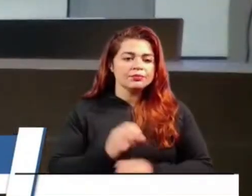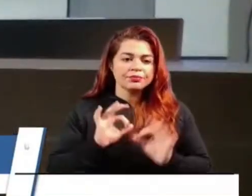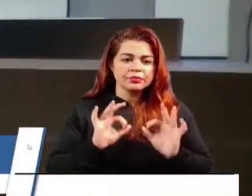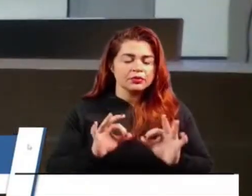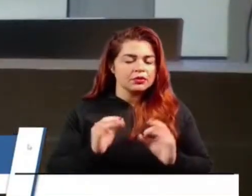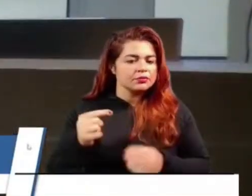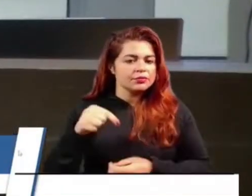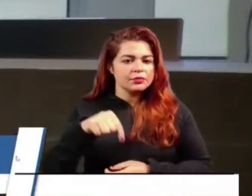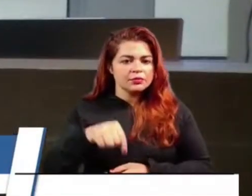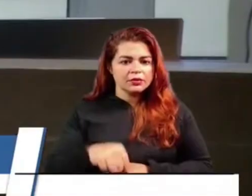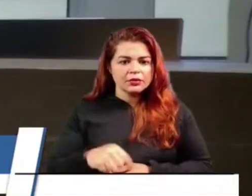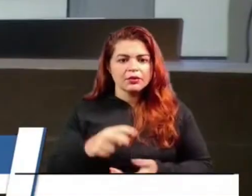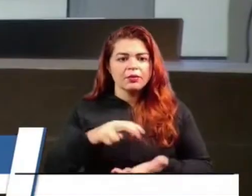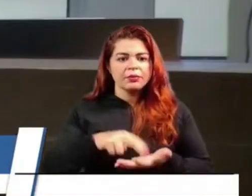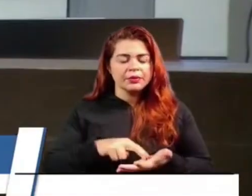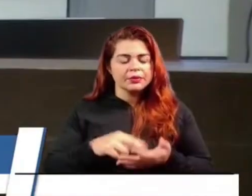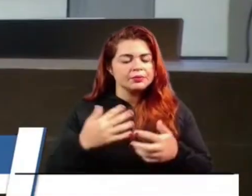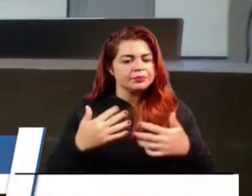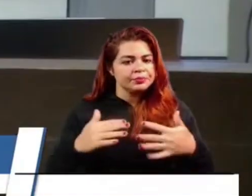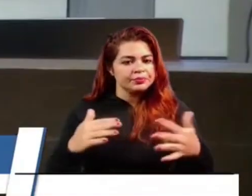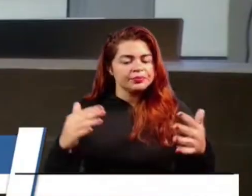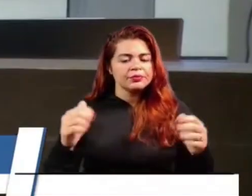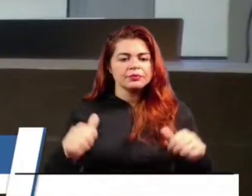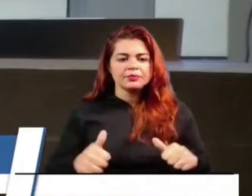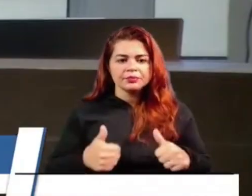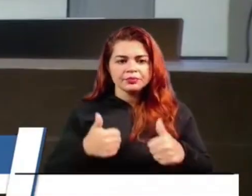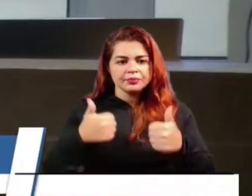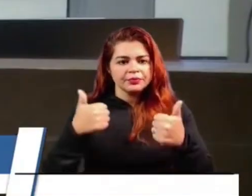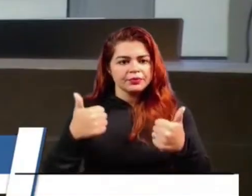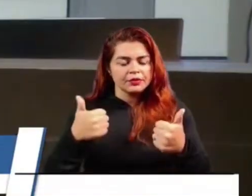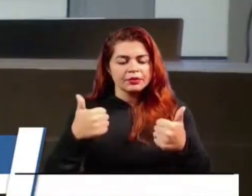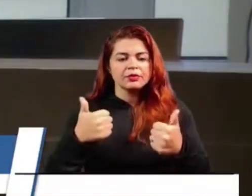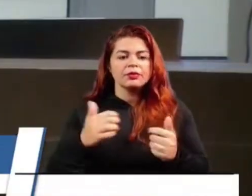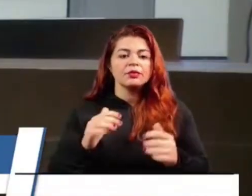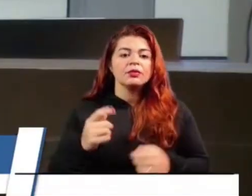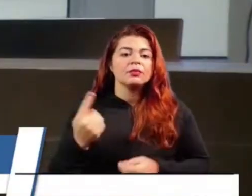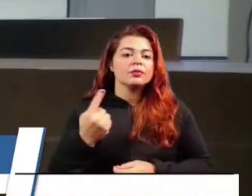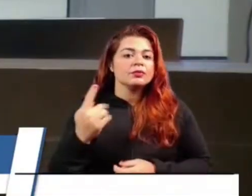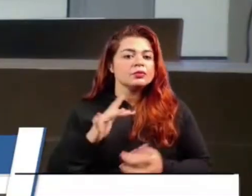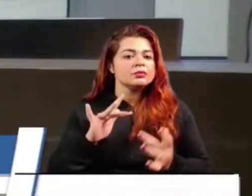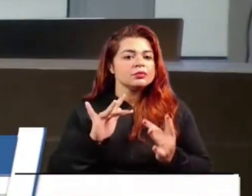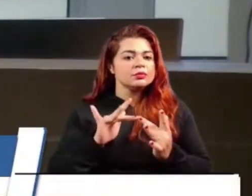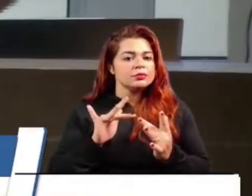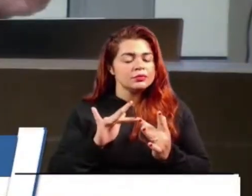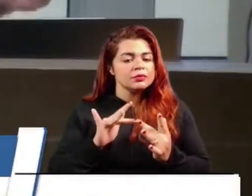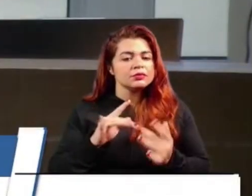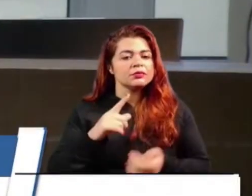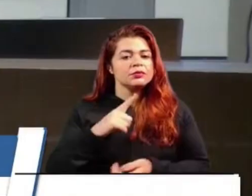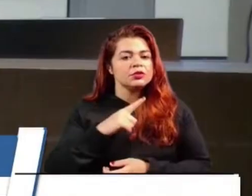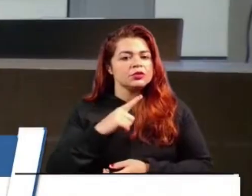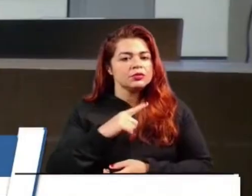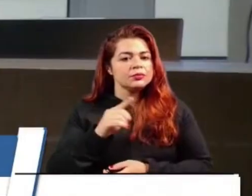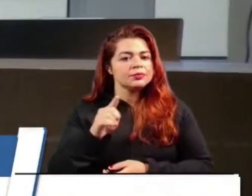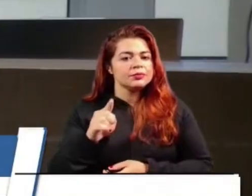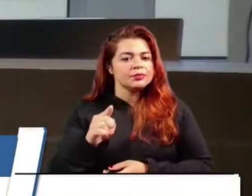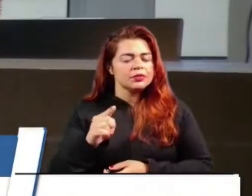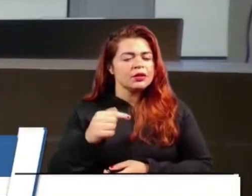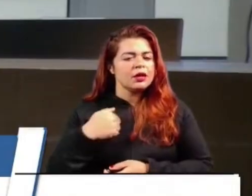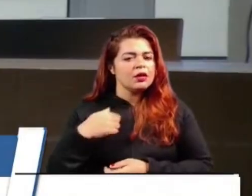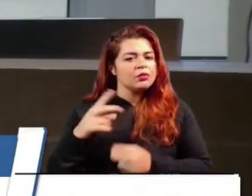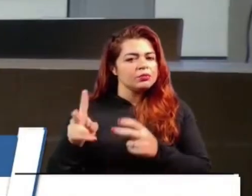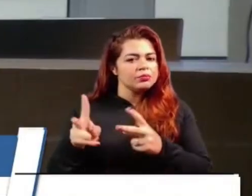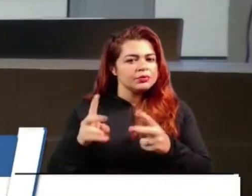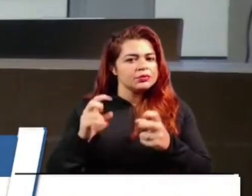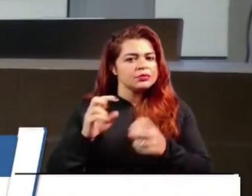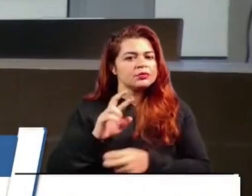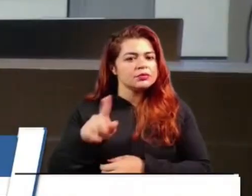manhã. Primeiro contato que eu tive com você, Samuel, eu percebi você diferente dos presidentes